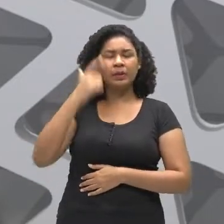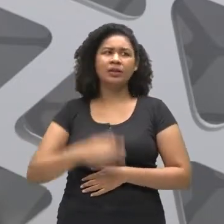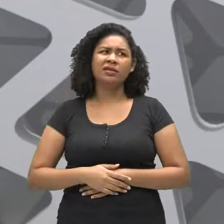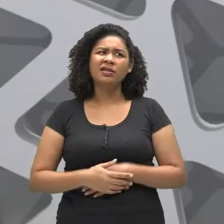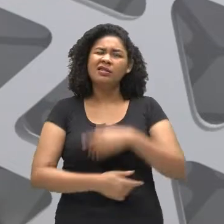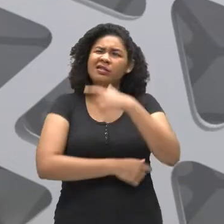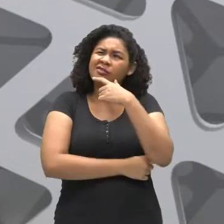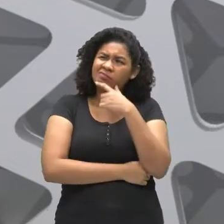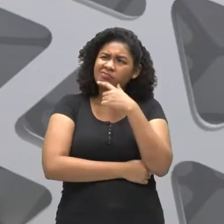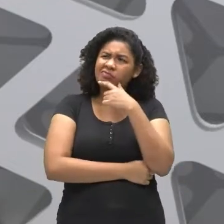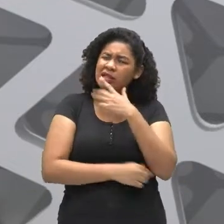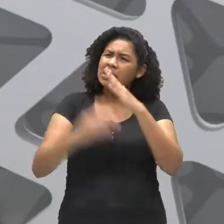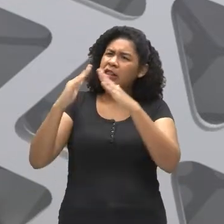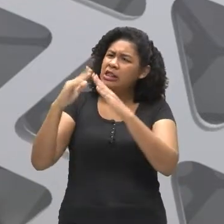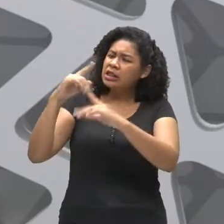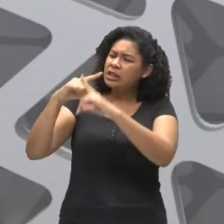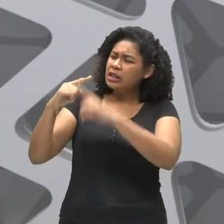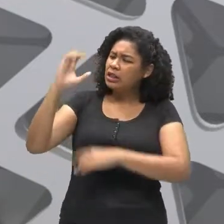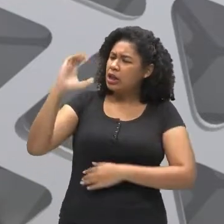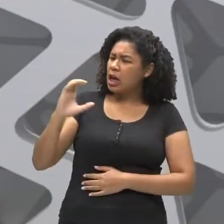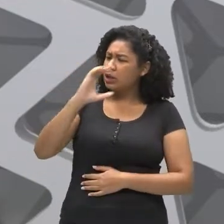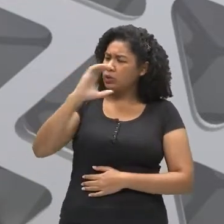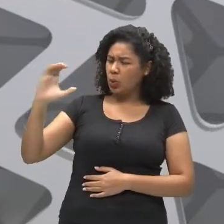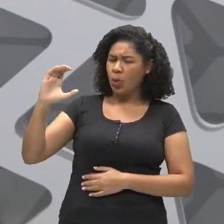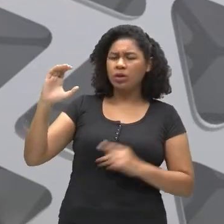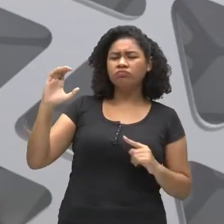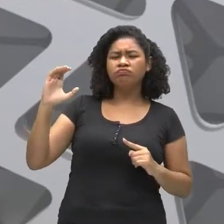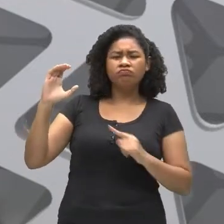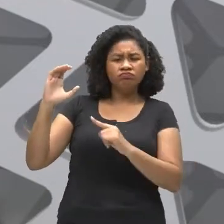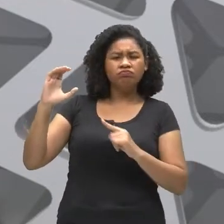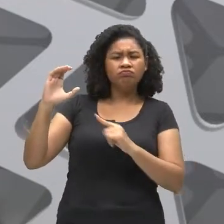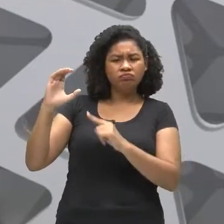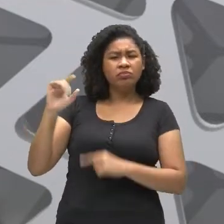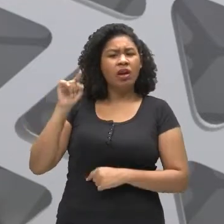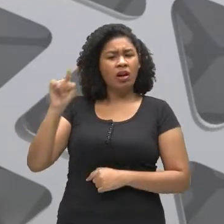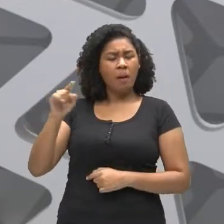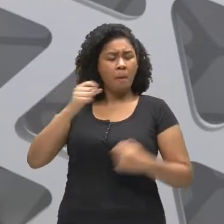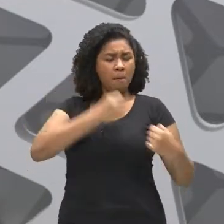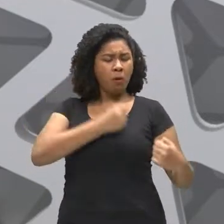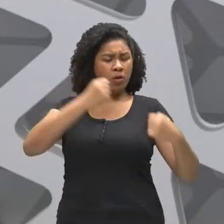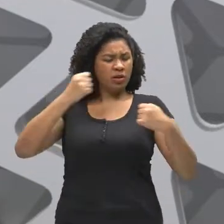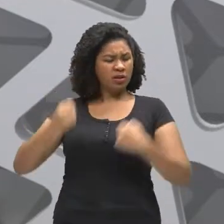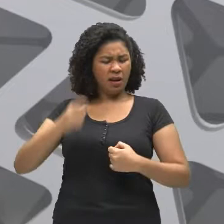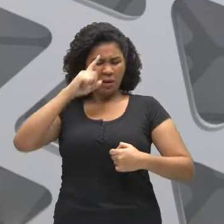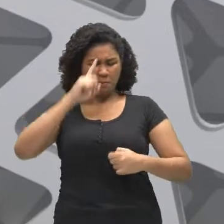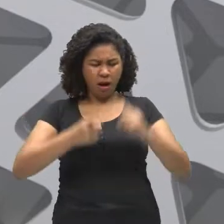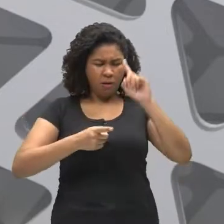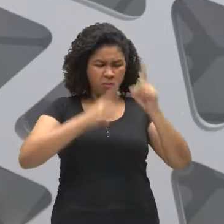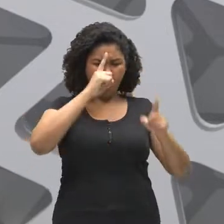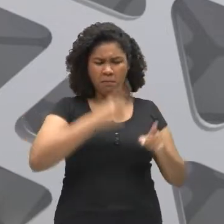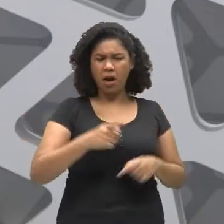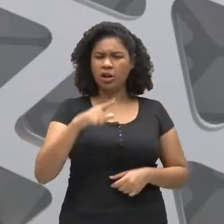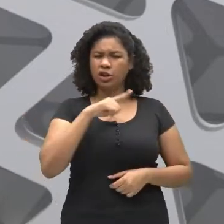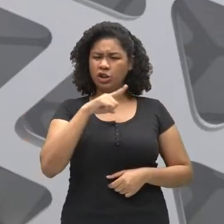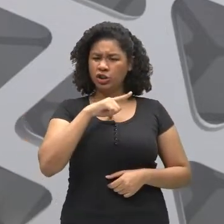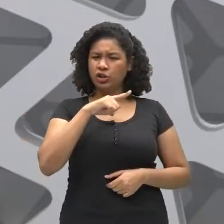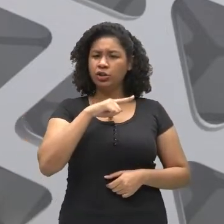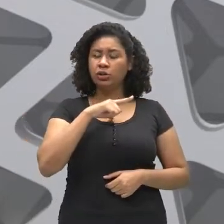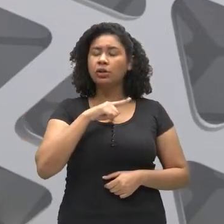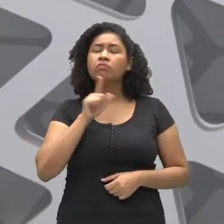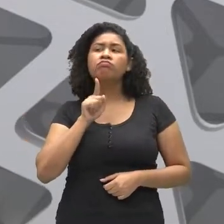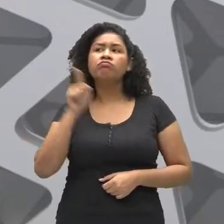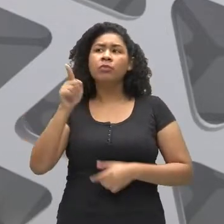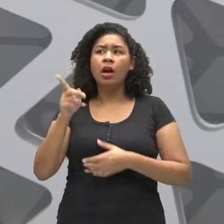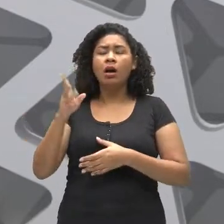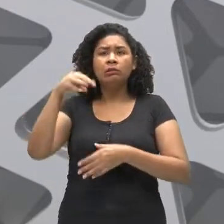Igreja Católica, que até aquele momento ali era detentora de todo esse poder, tinha dentro